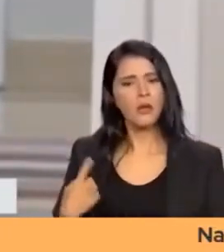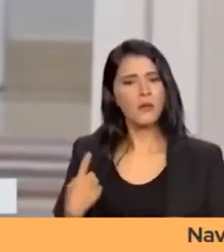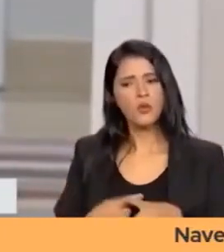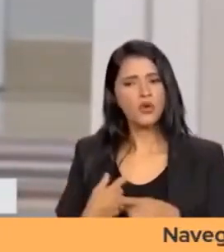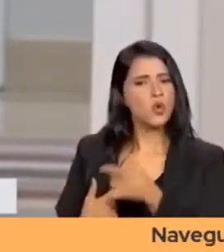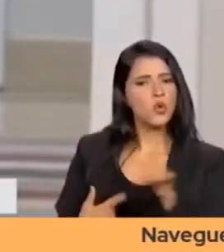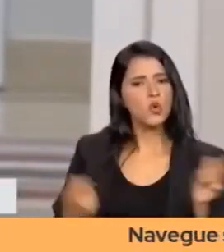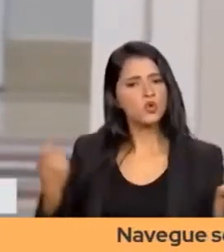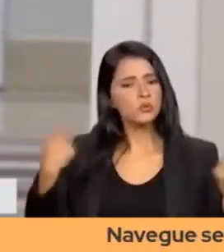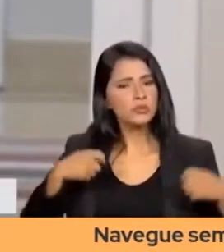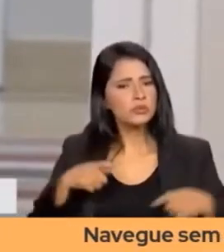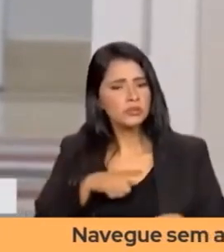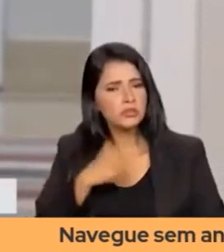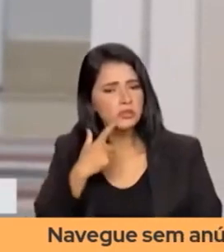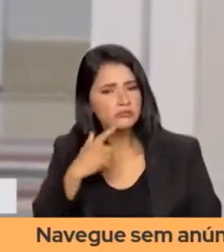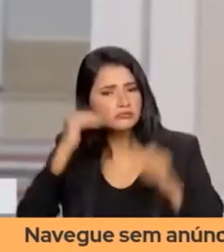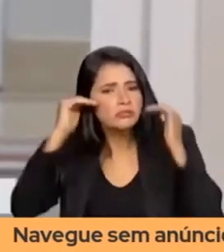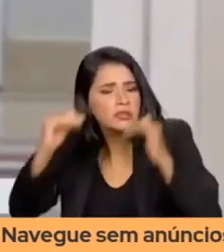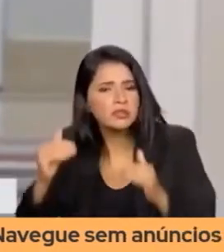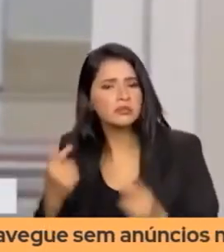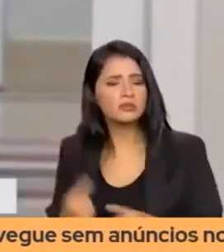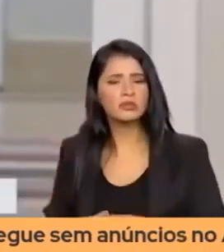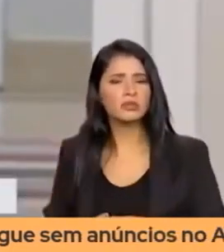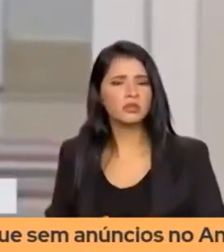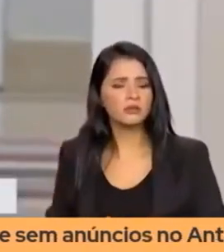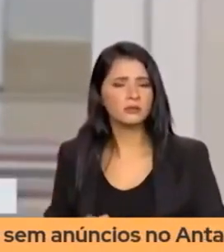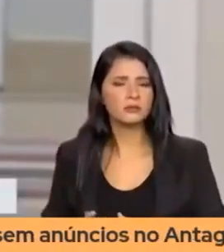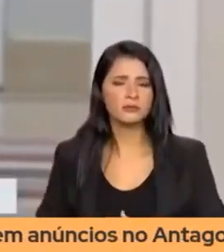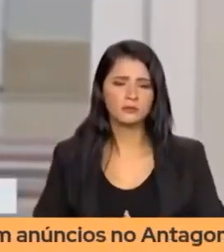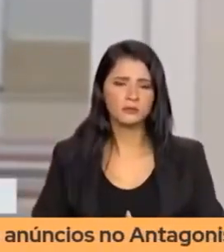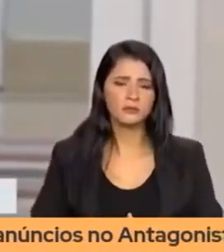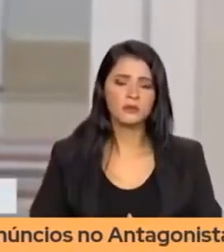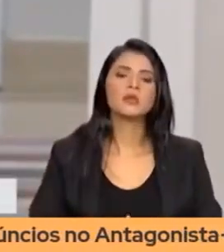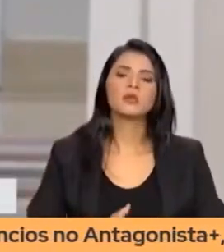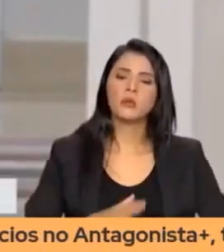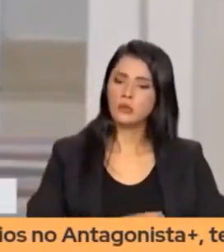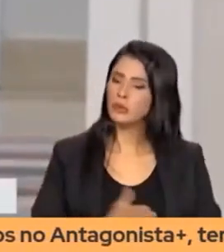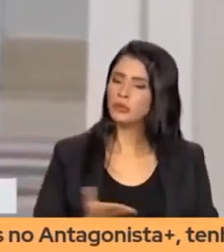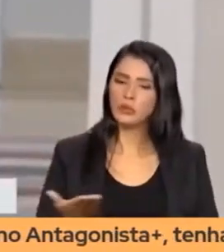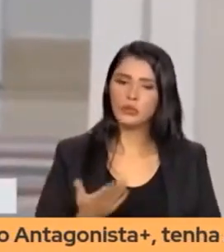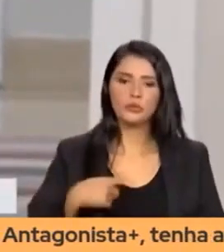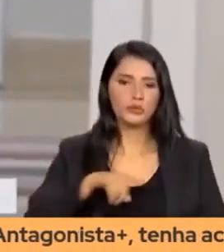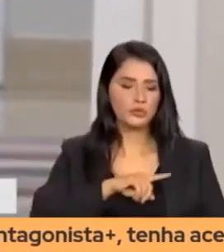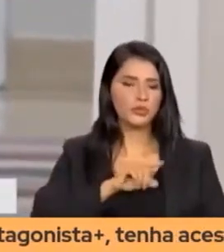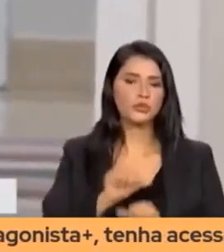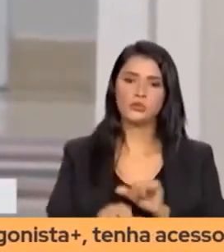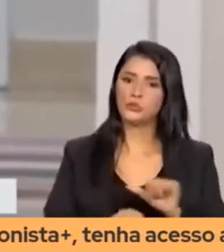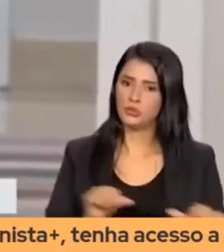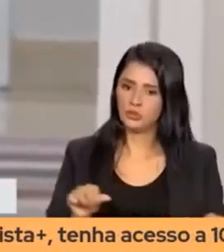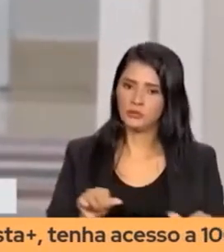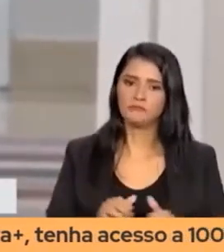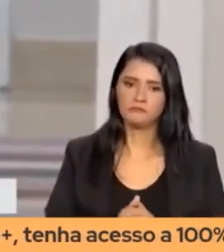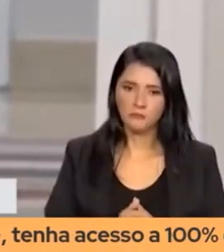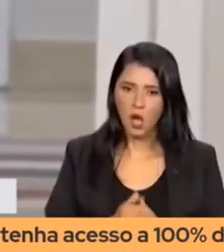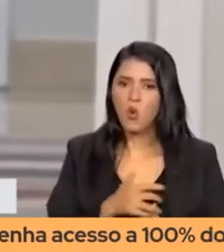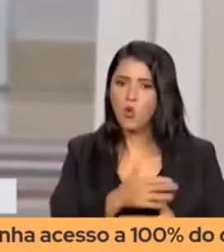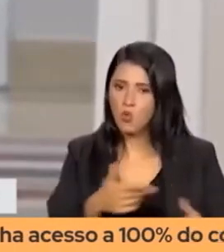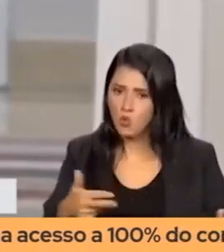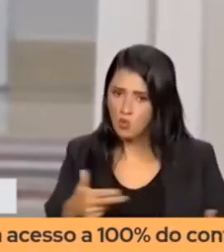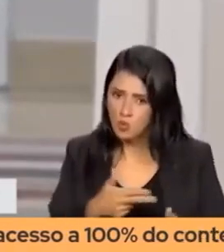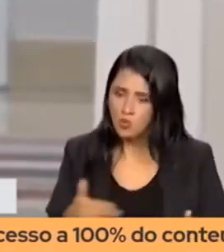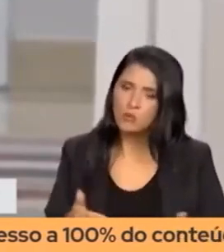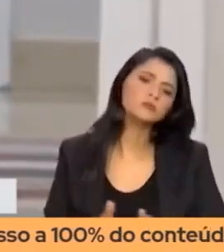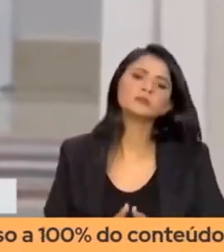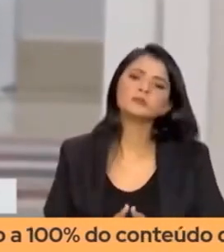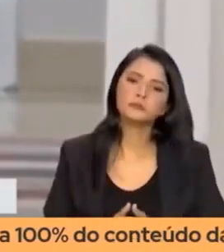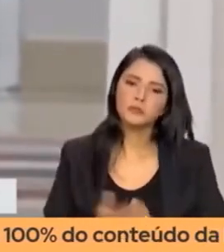outros têm que obedecer? Então, eu acho que está na hora da gente começar a mudar as coisas. E está na